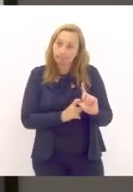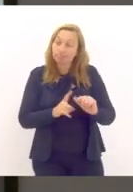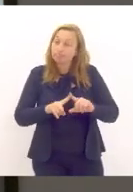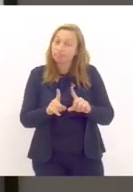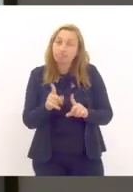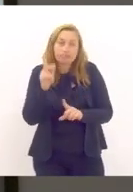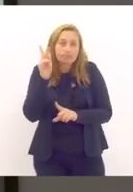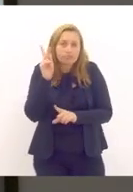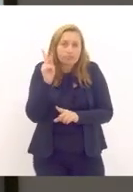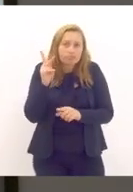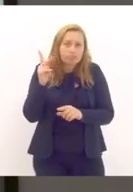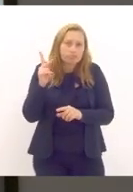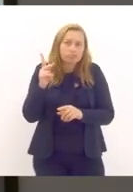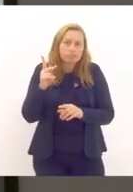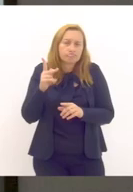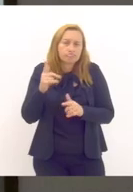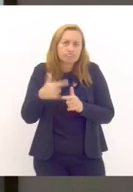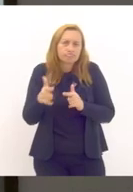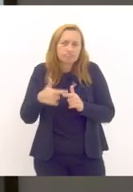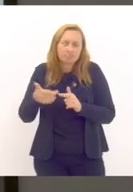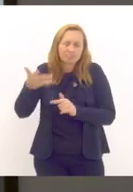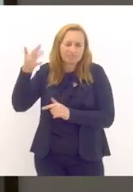histórico que foi muito bem atacado. Não vou aqui